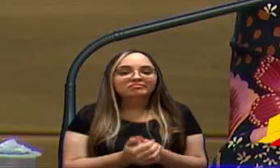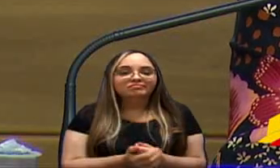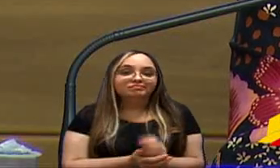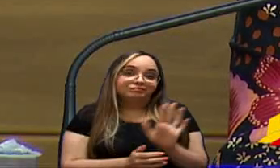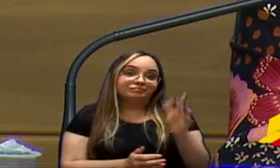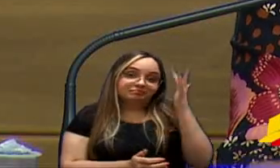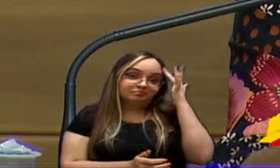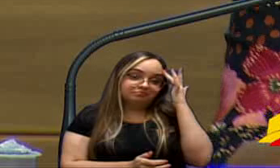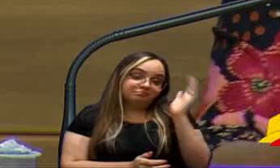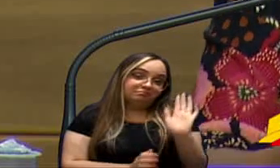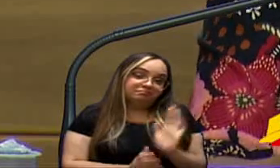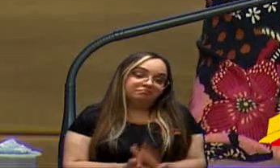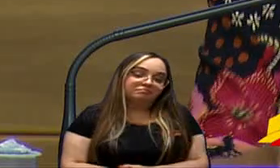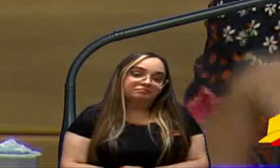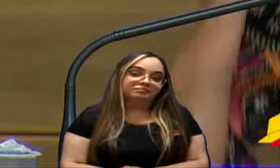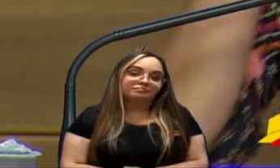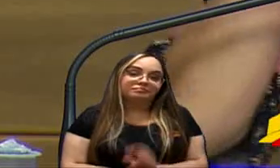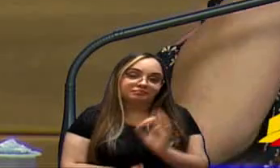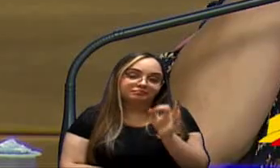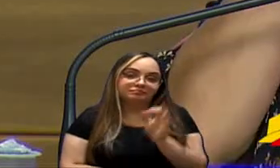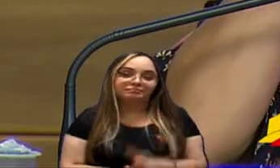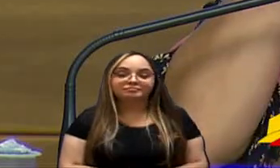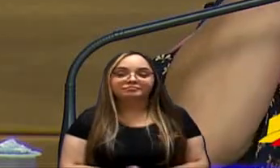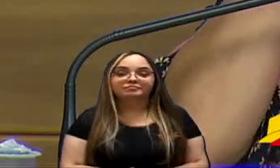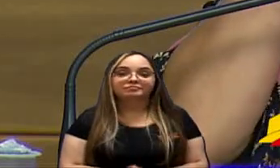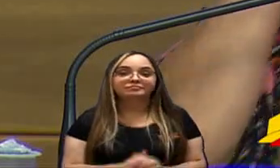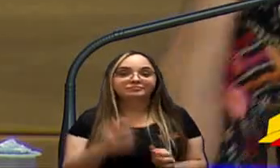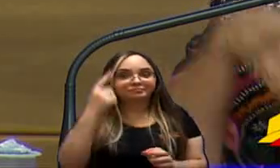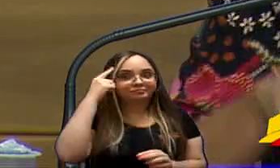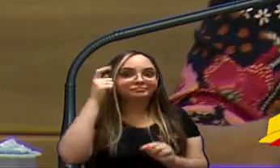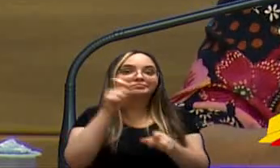que, no momento, o caminhão é mais útil. Correto, perfeito. Você pensa no aluguel